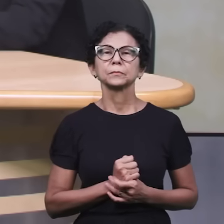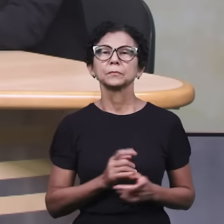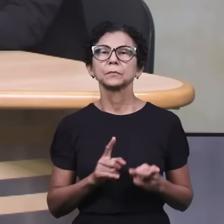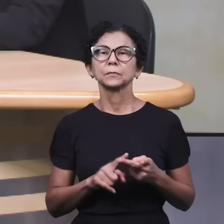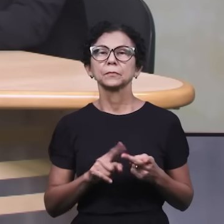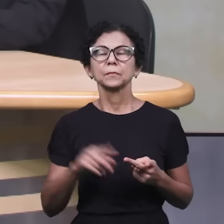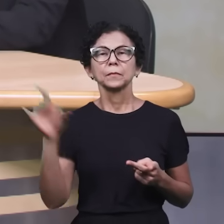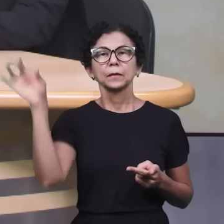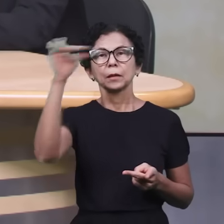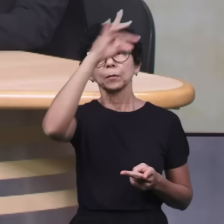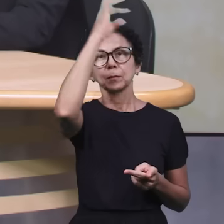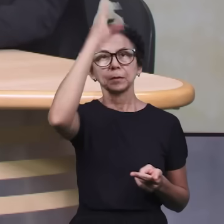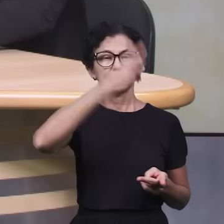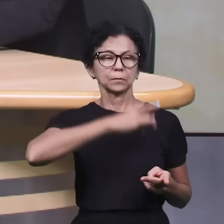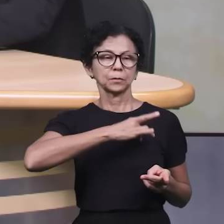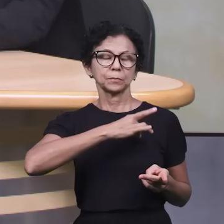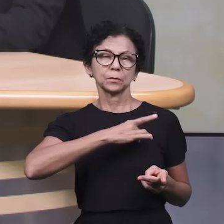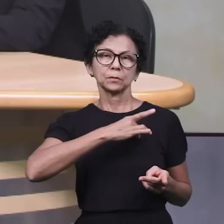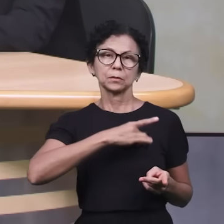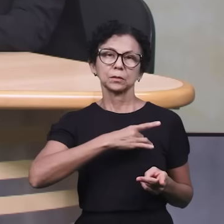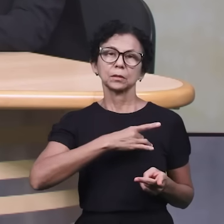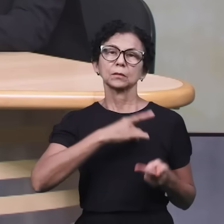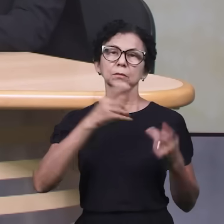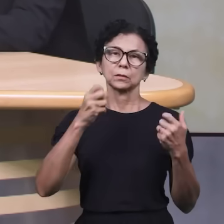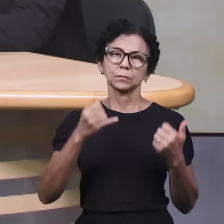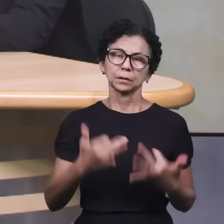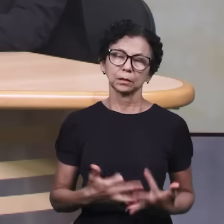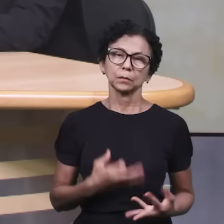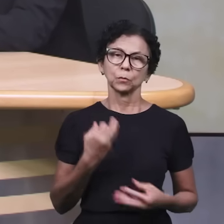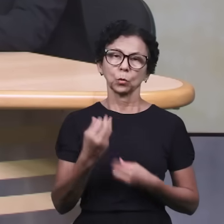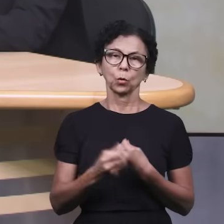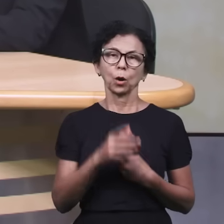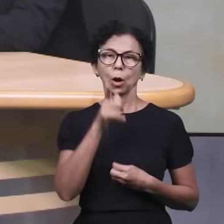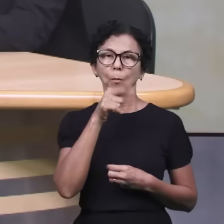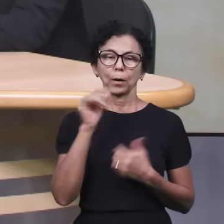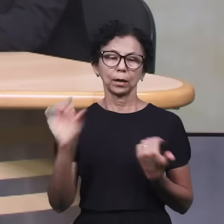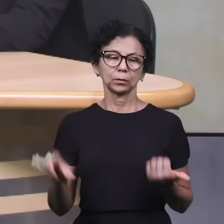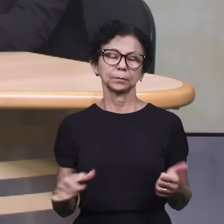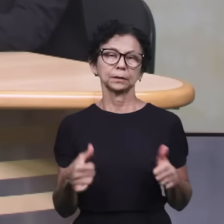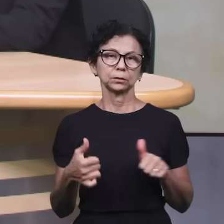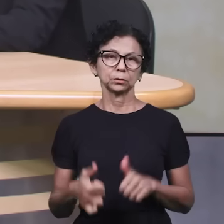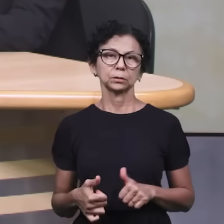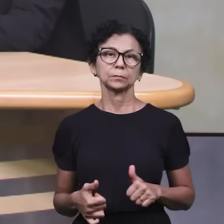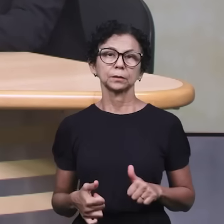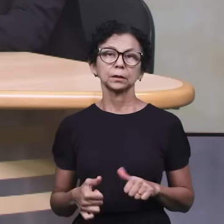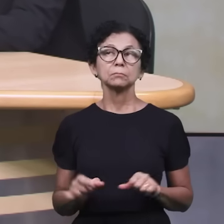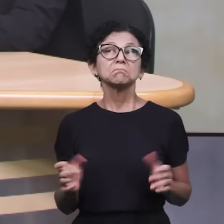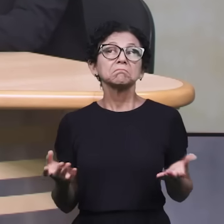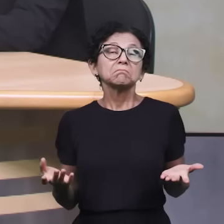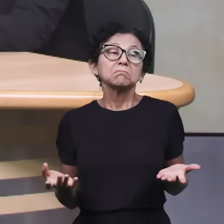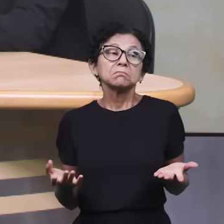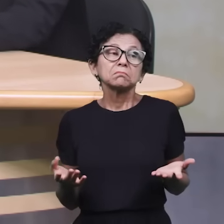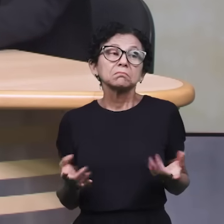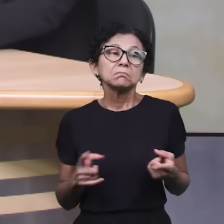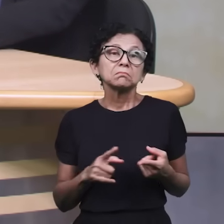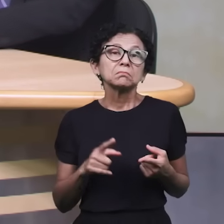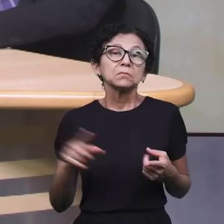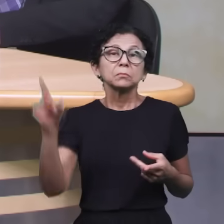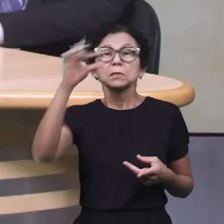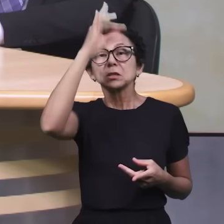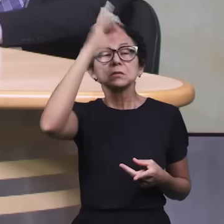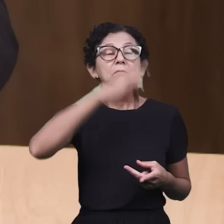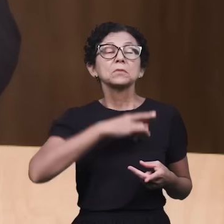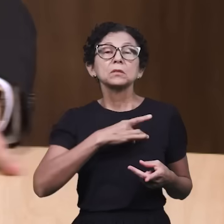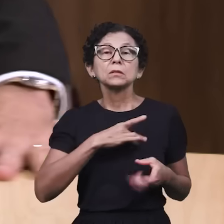águas, como é que ele acontece, e o batismo com o Espírito Santo. Qual a diferença? Por que do batismo com o Espírito Santo? O batismo com o